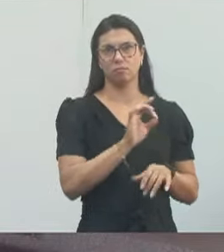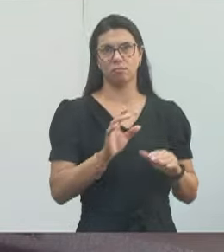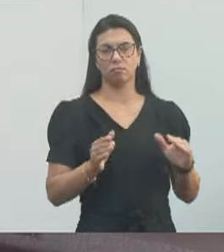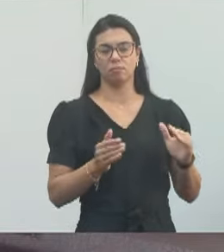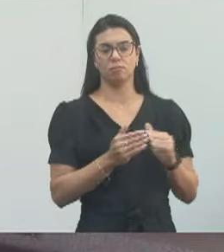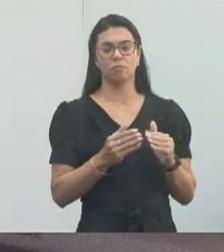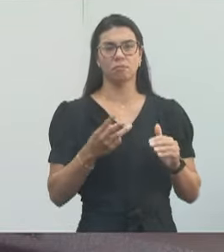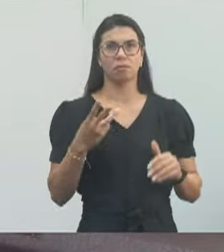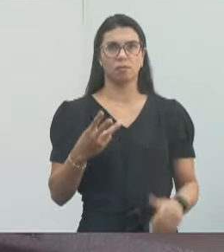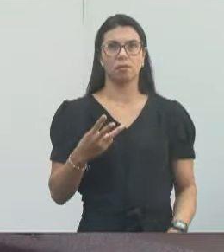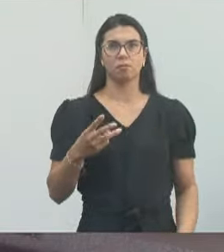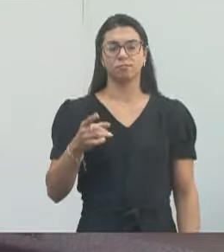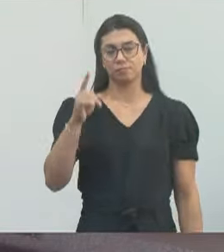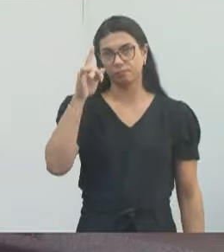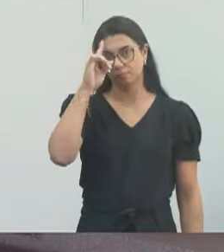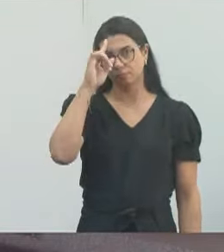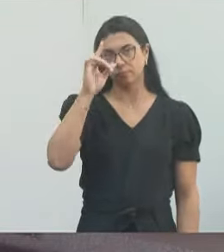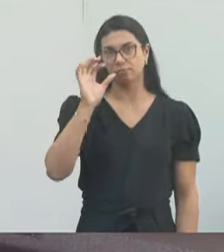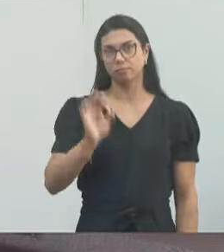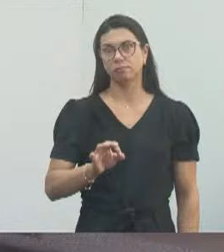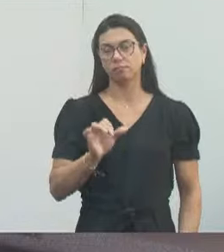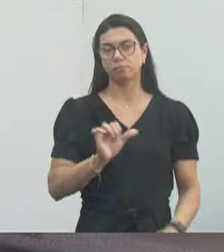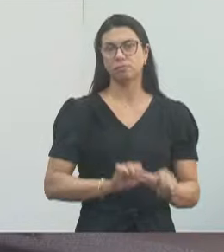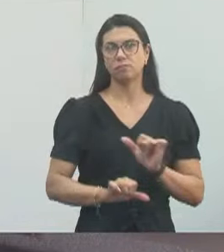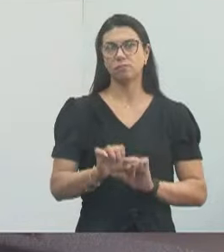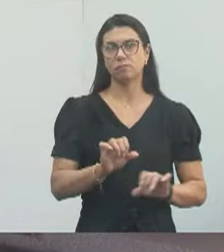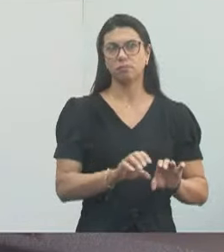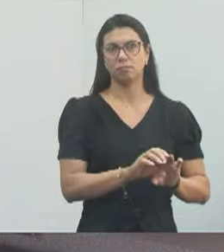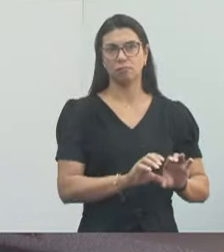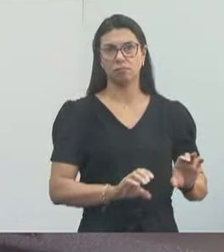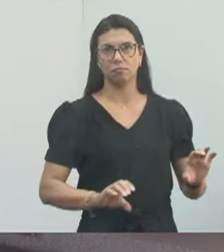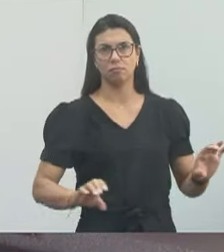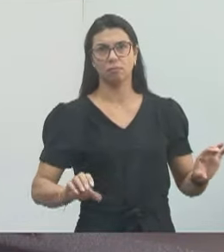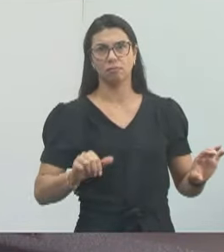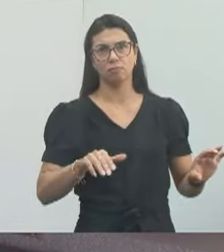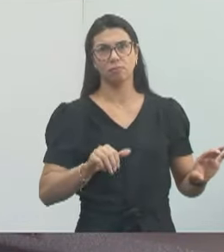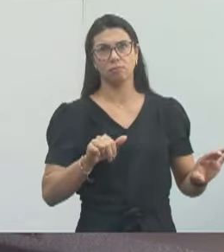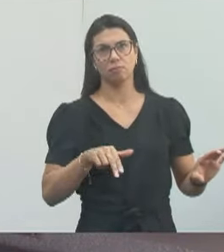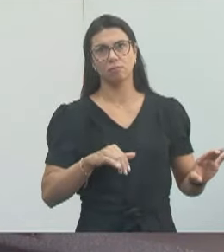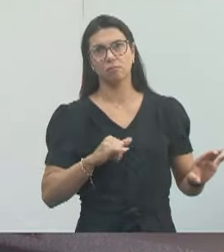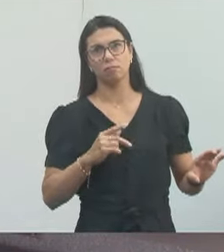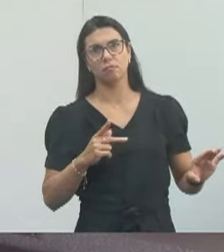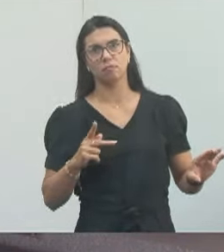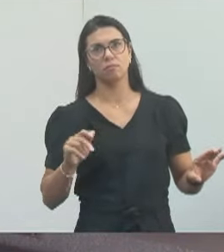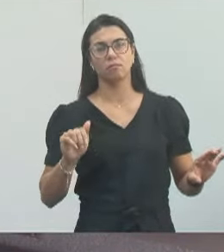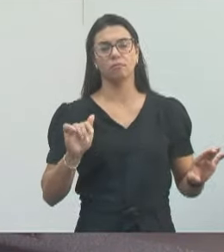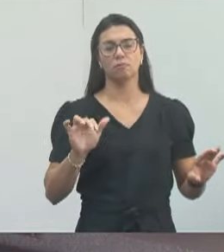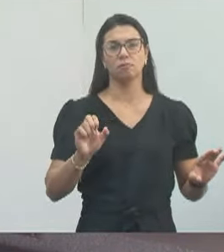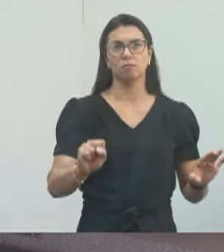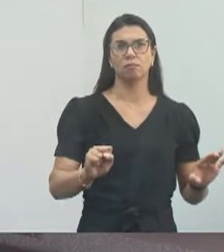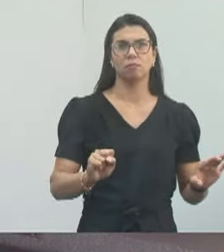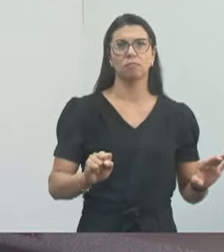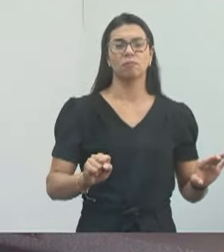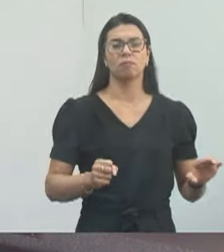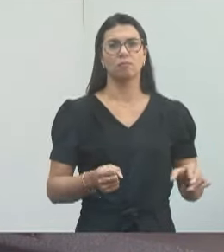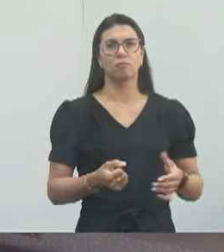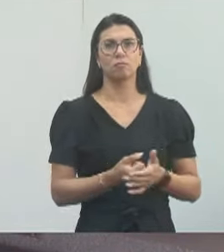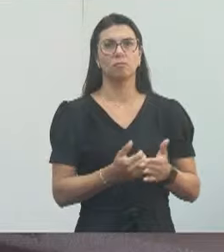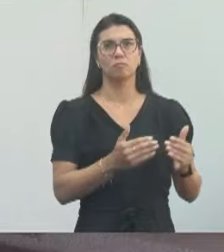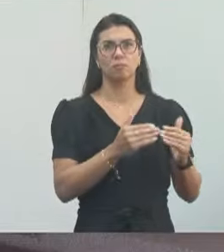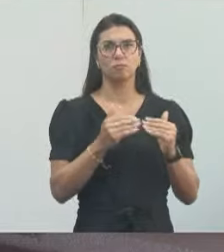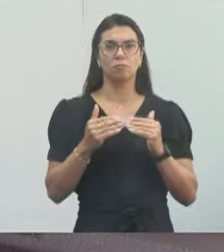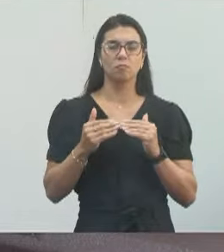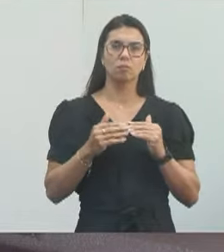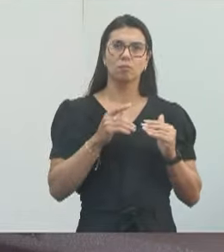três Qual é a data prevista para a troca da tubulação por manilhas maiores compatíveis com o volume de água que